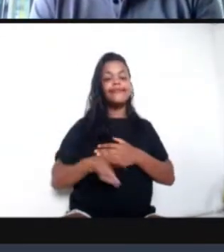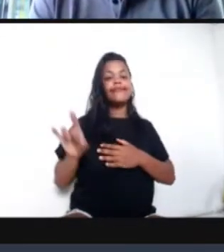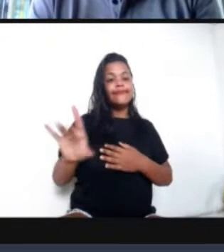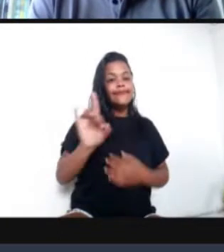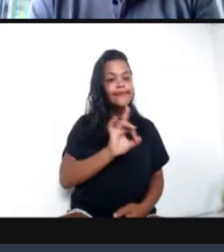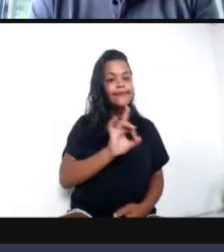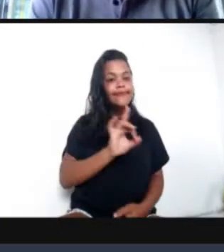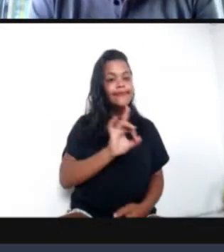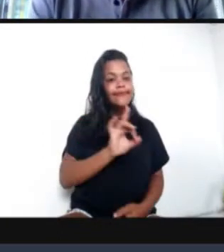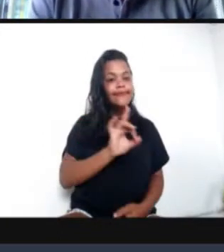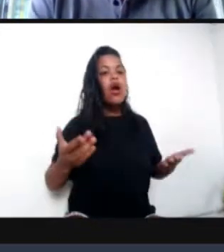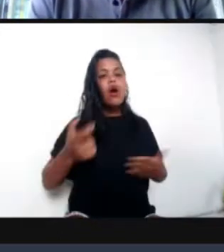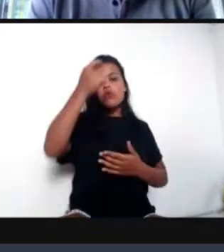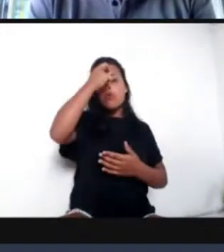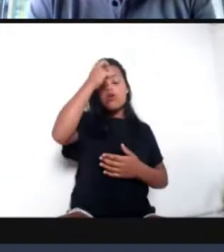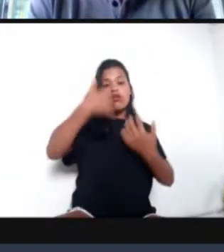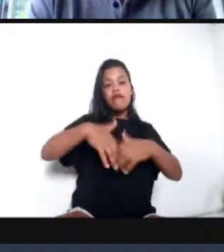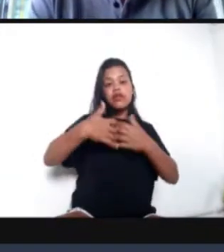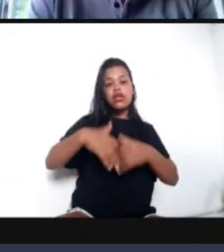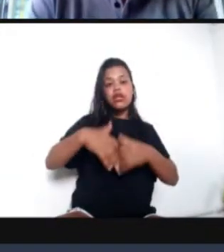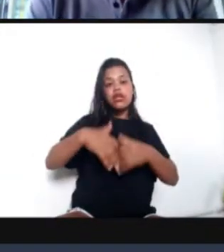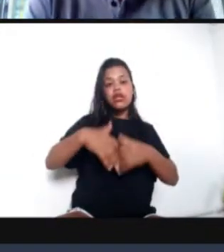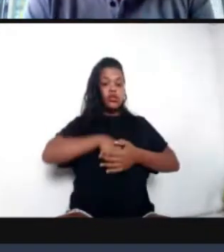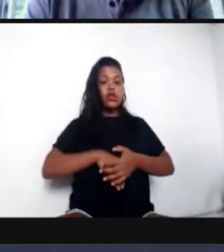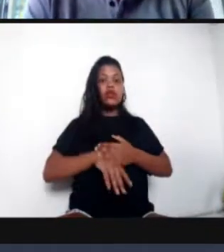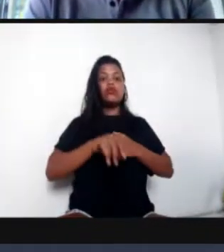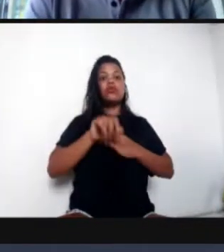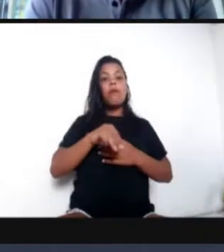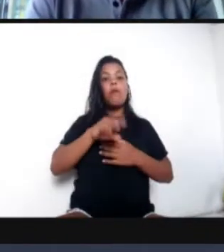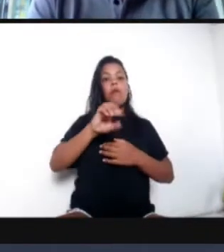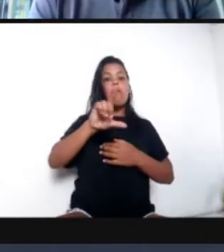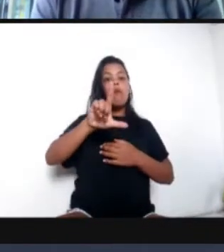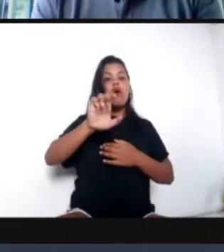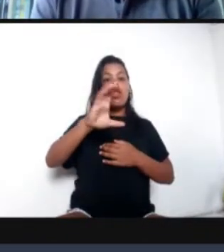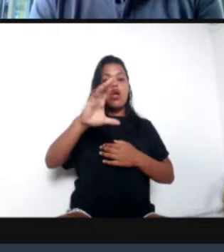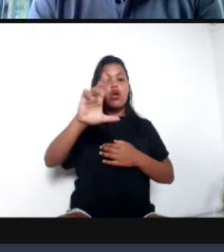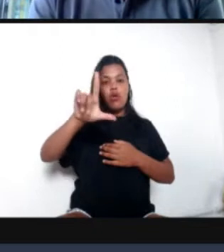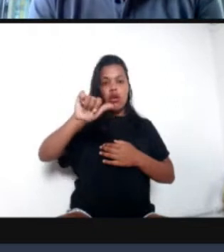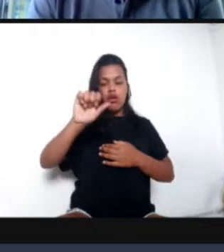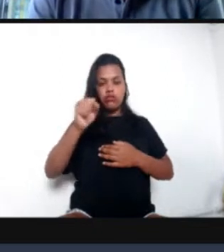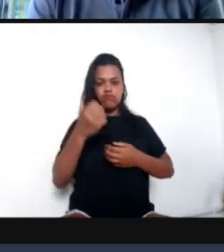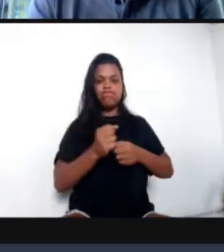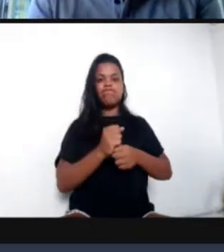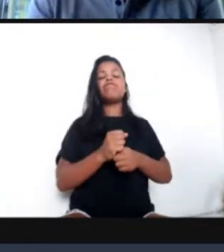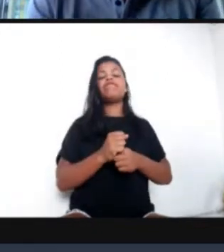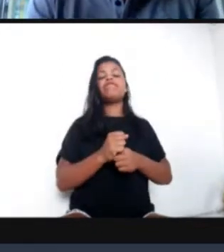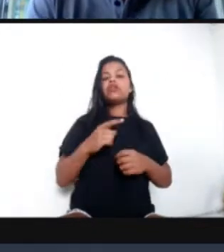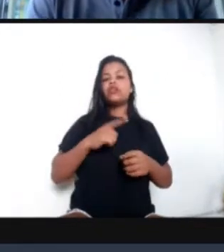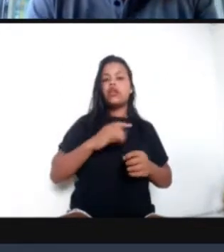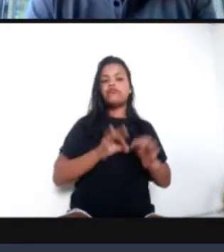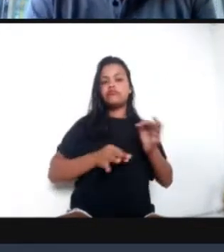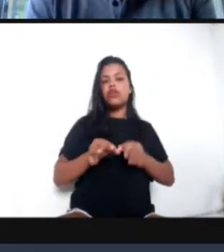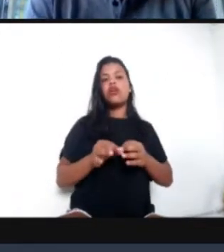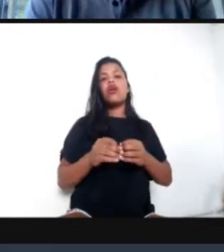nas moléculas de histocompatibilidade, que são aquelas moléculas que têm relação, por exemplo, com transplante, né? Por isso que é tão complicado encontrar indivíduos que